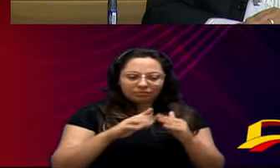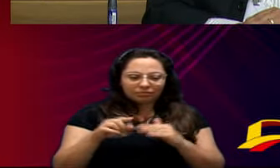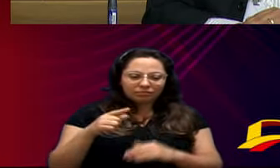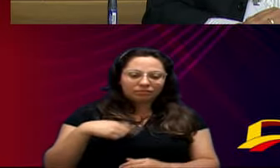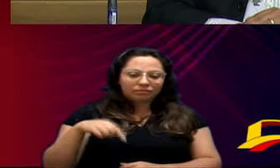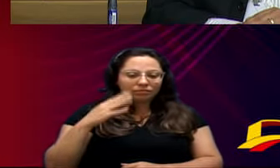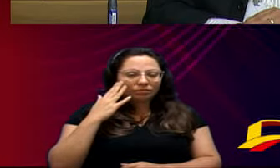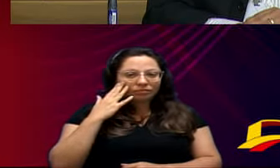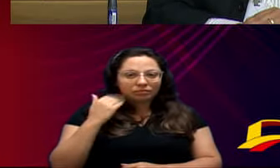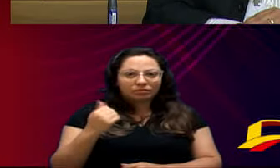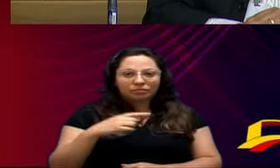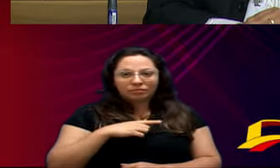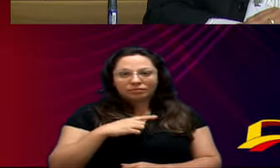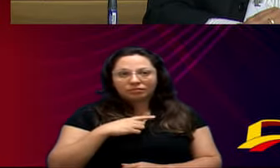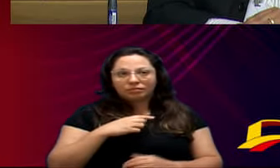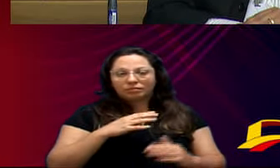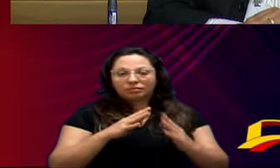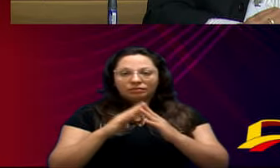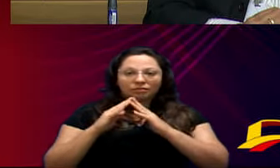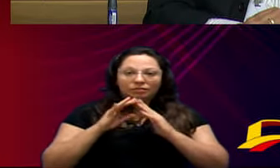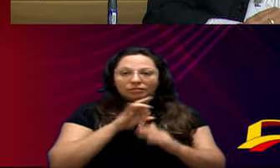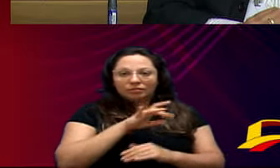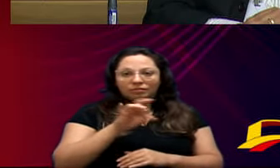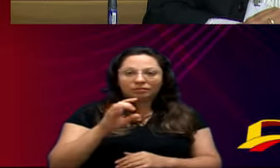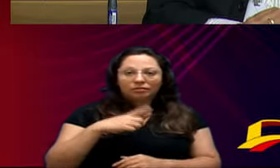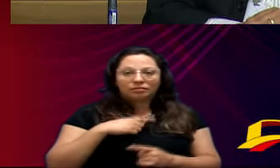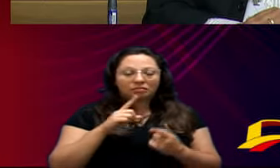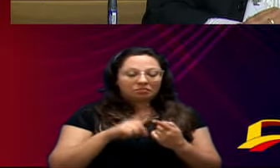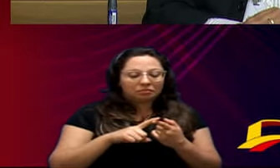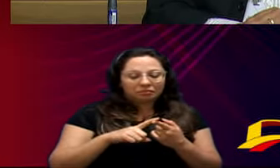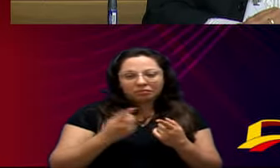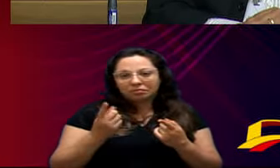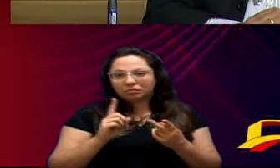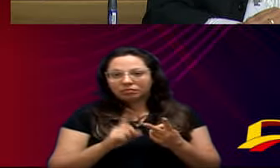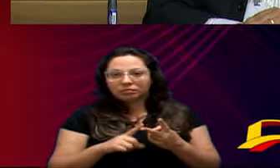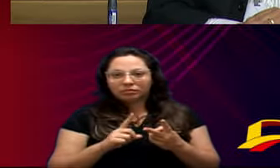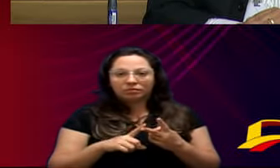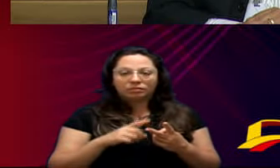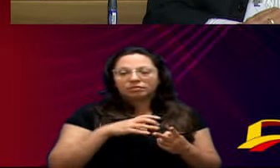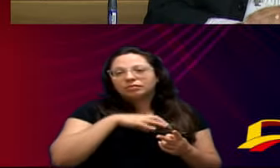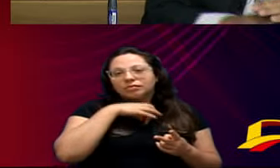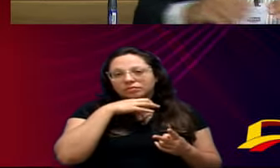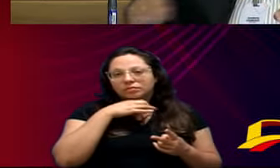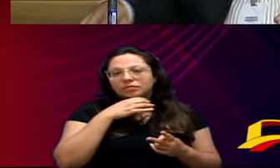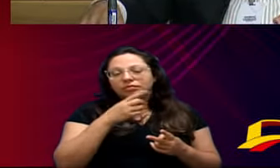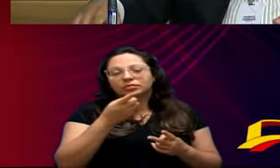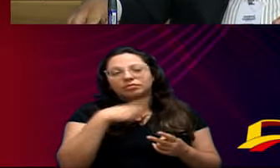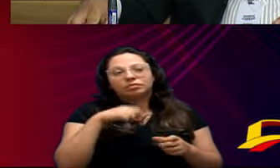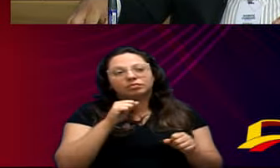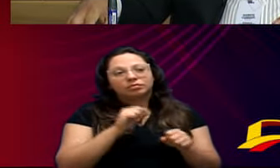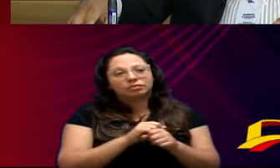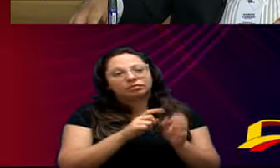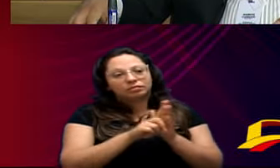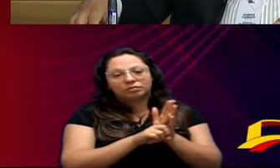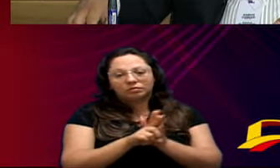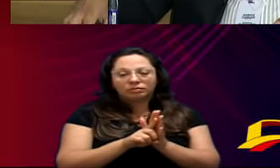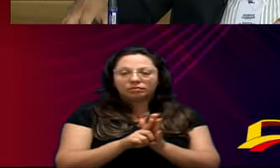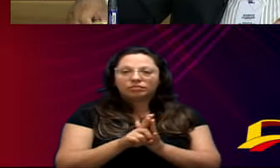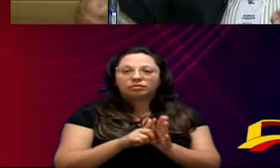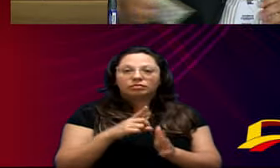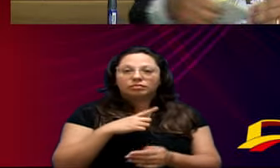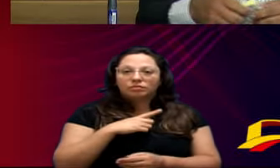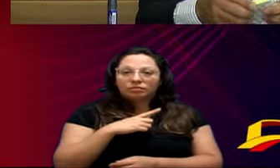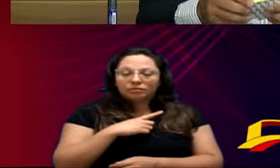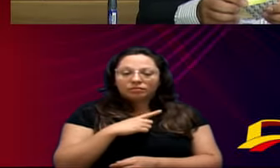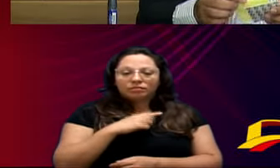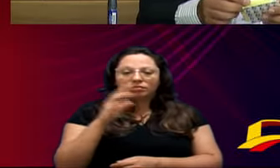residências tem um a dois animais Então se a gente parar eh para analisar aí né a gente tem uma parcela da população que